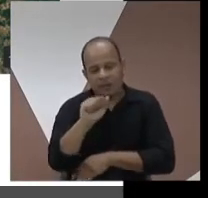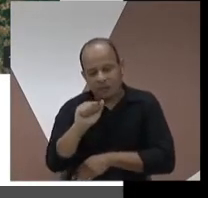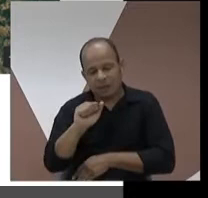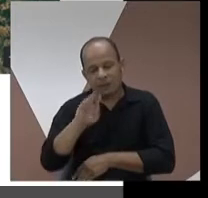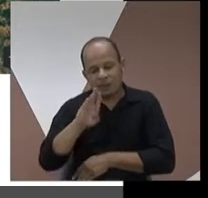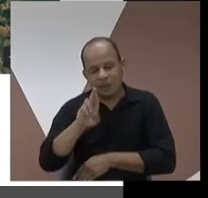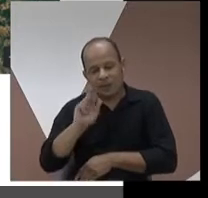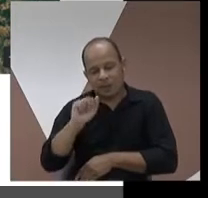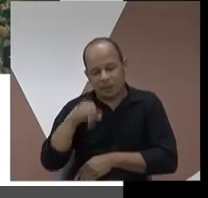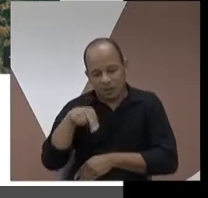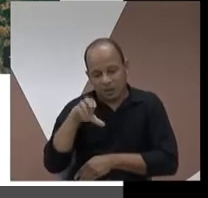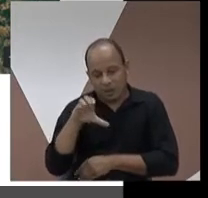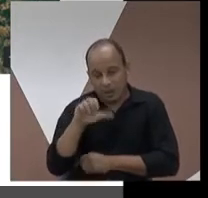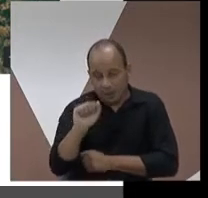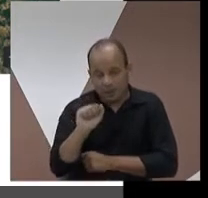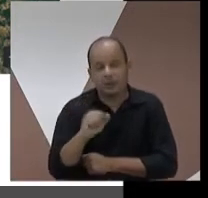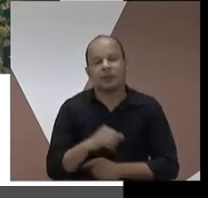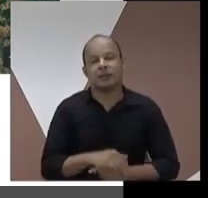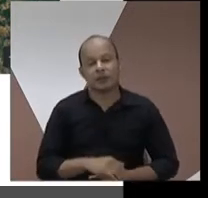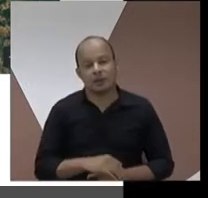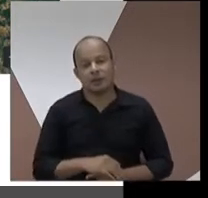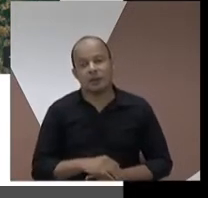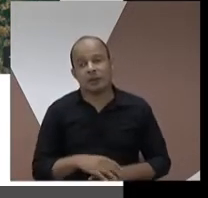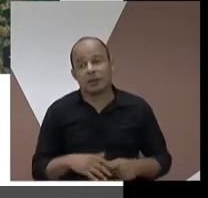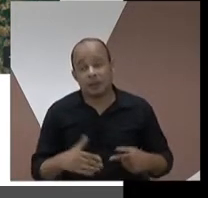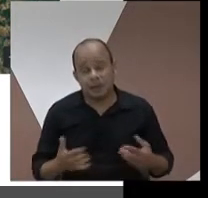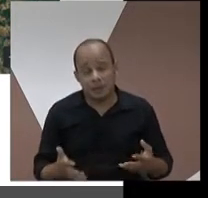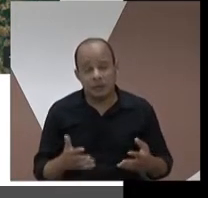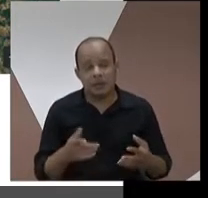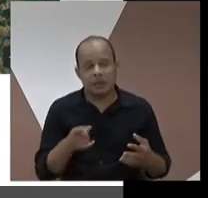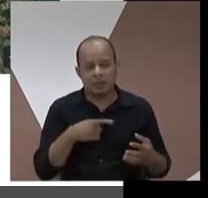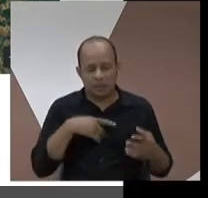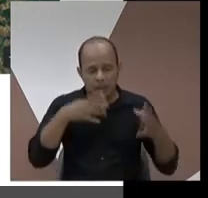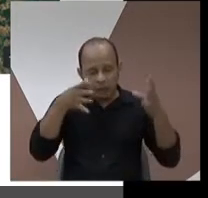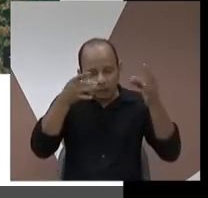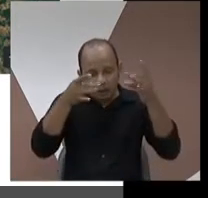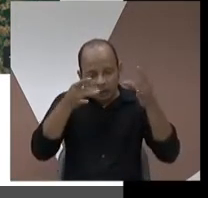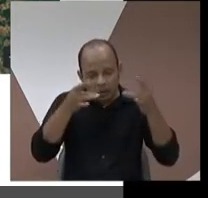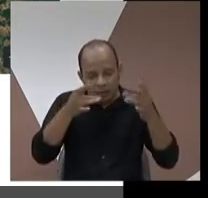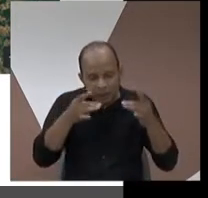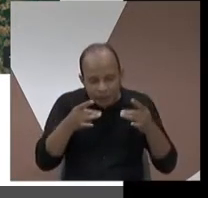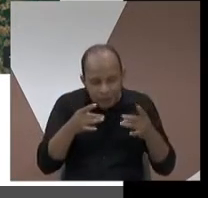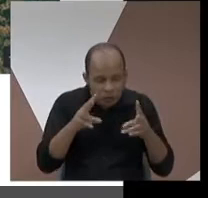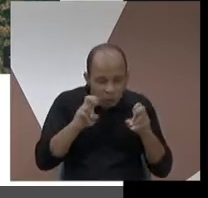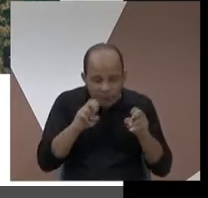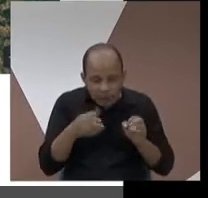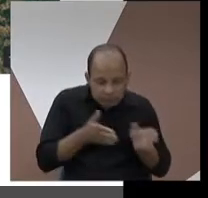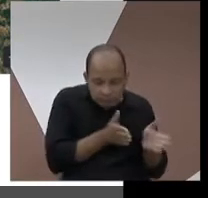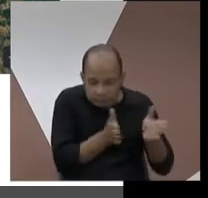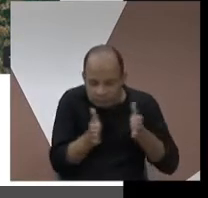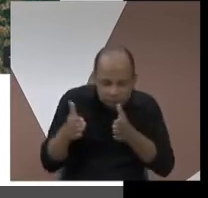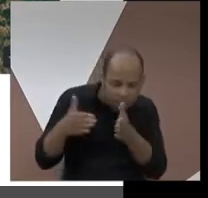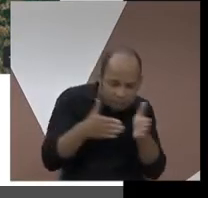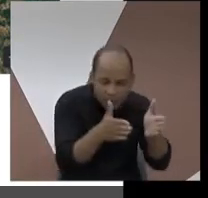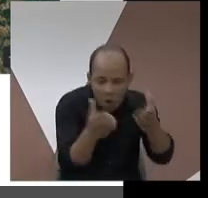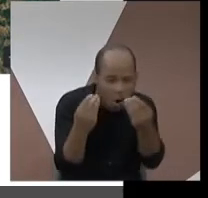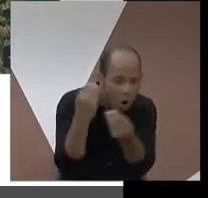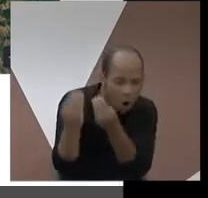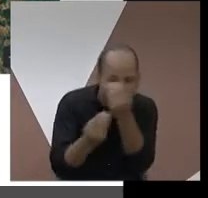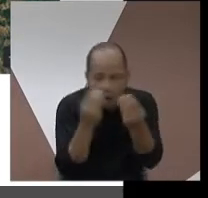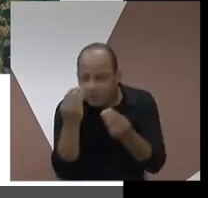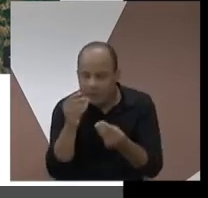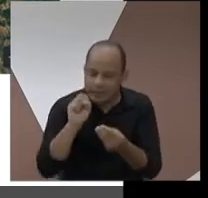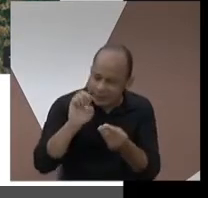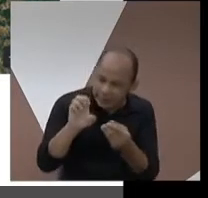gente vai detalhando, em função dessa questão do relevo e das curvas, é preciso ver se ele vai aproximar muito de Casa Branca ou não,